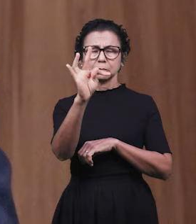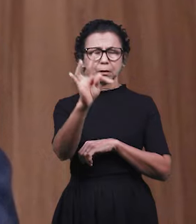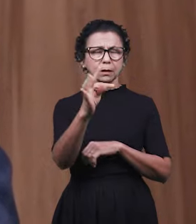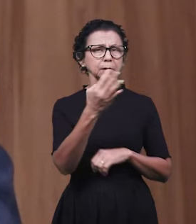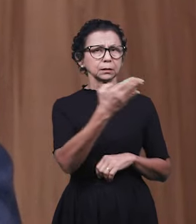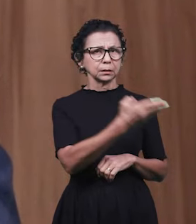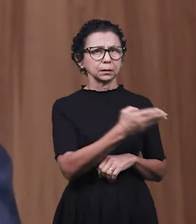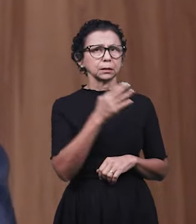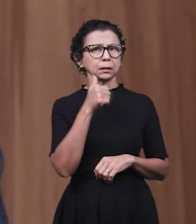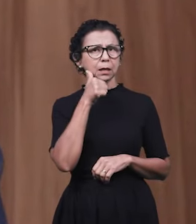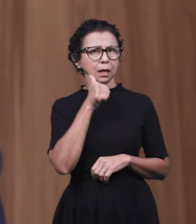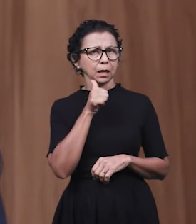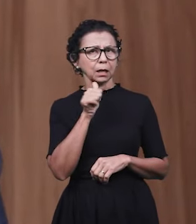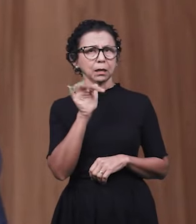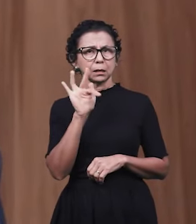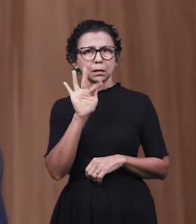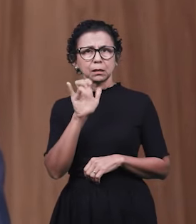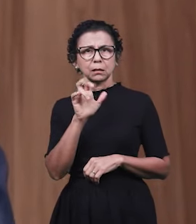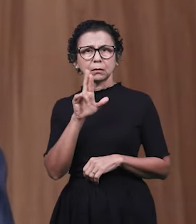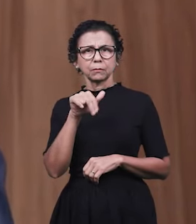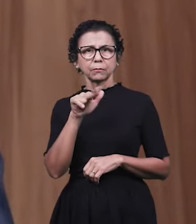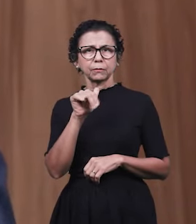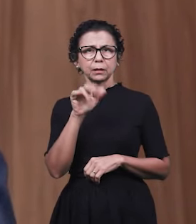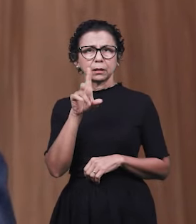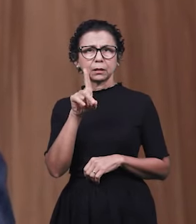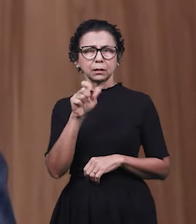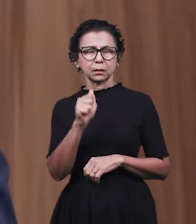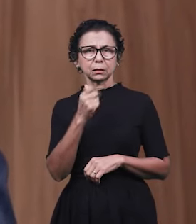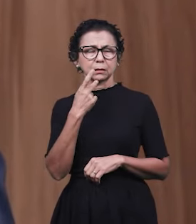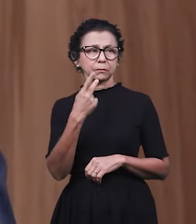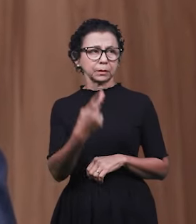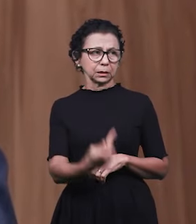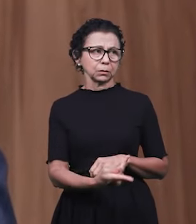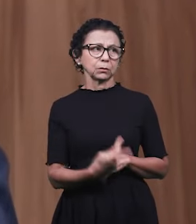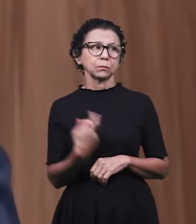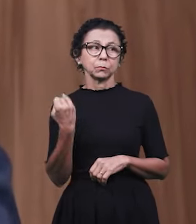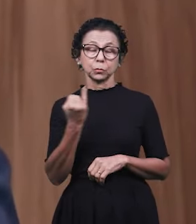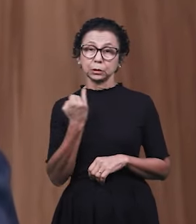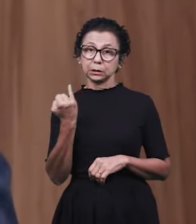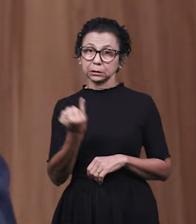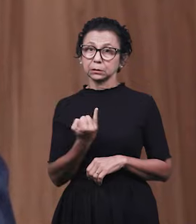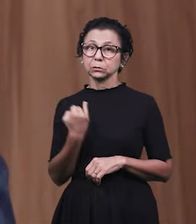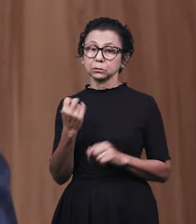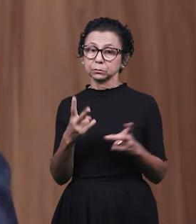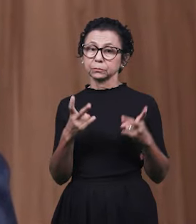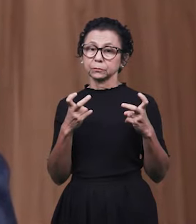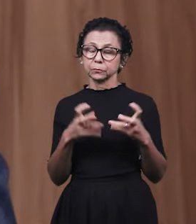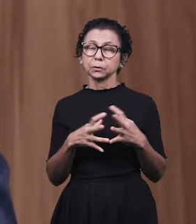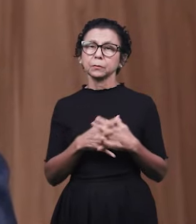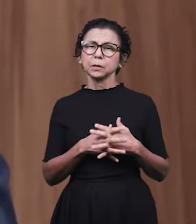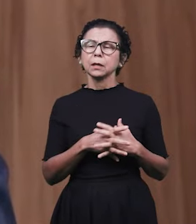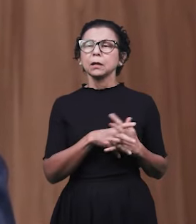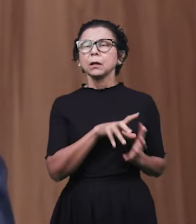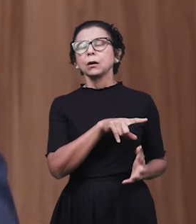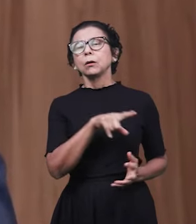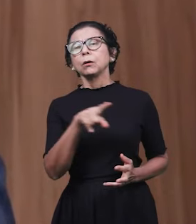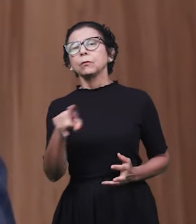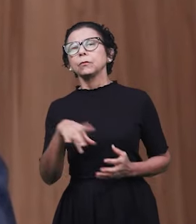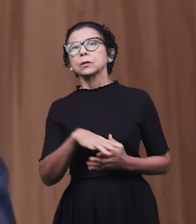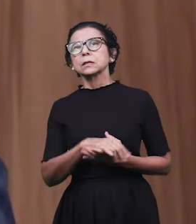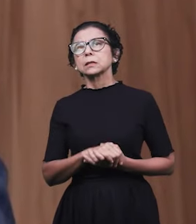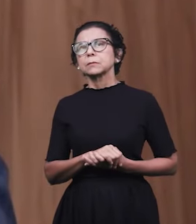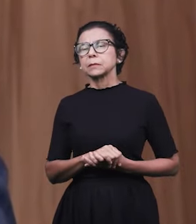citou, isso aí é absolutamente notável, né? Todos nós observamos, você cria a cultura